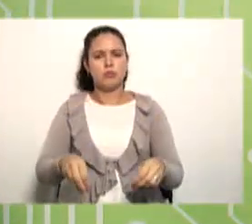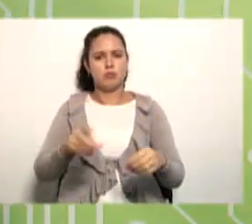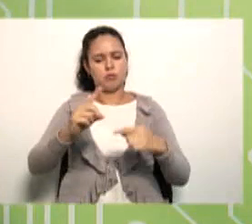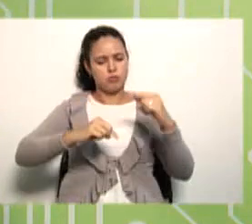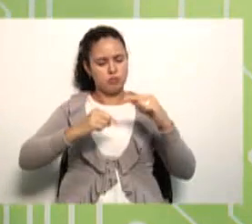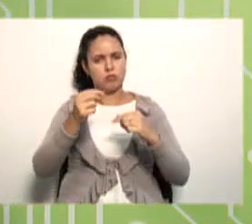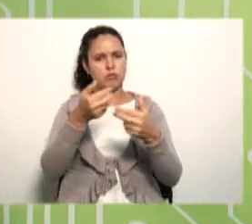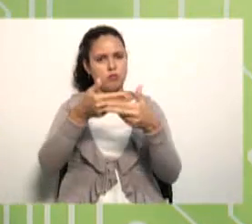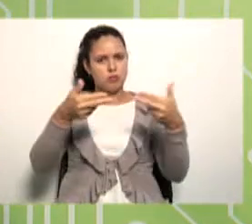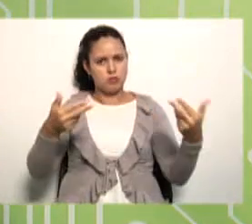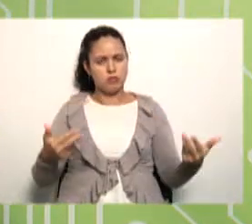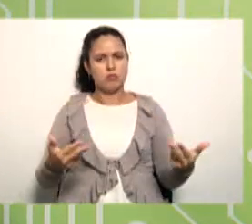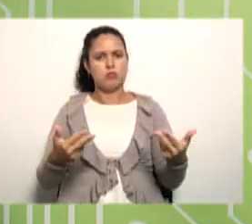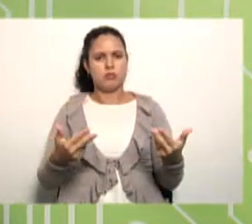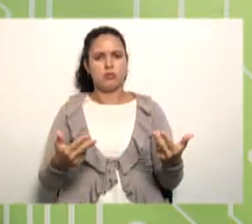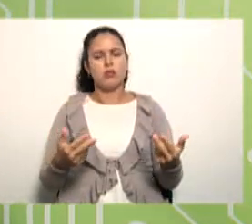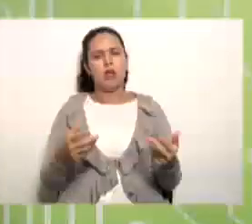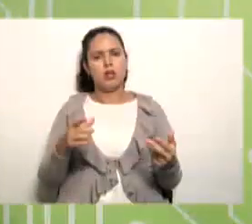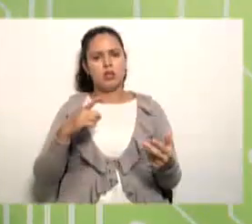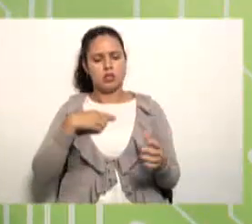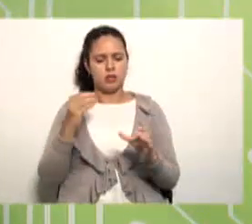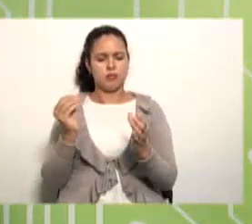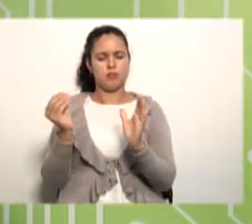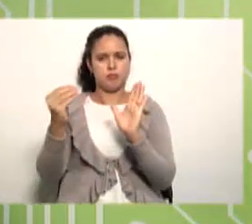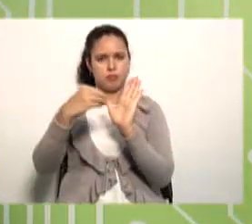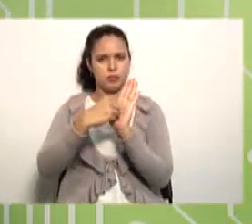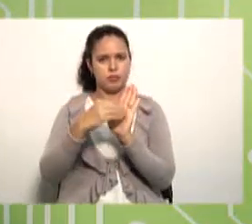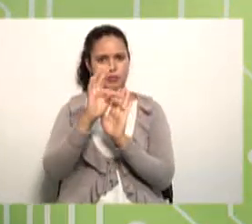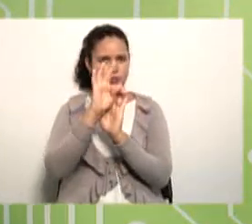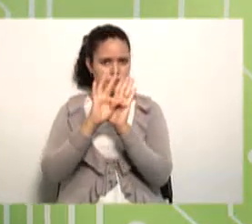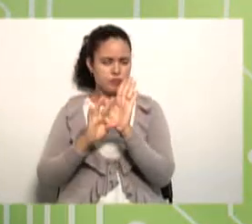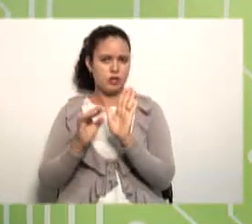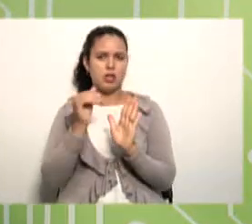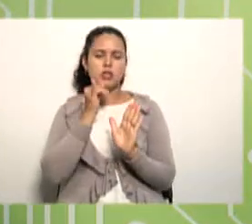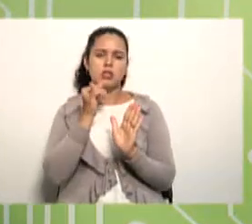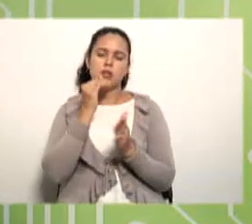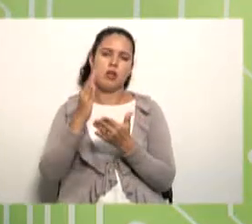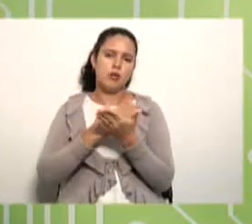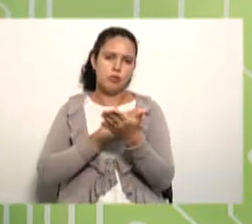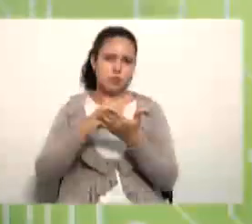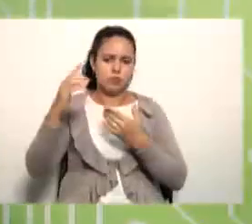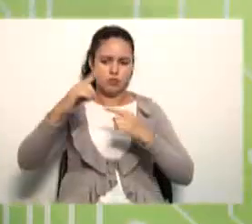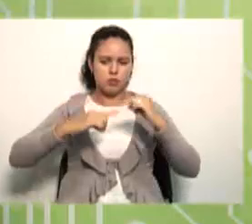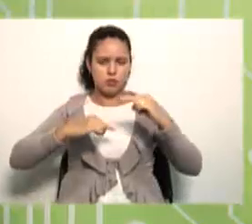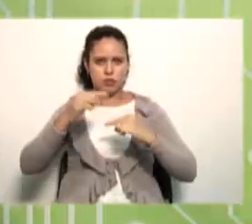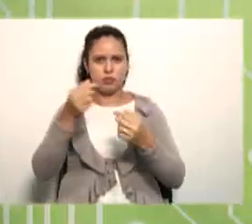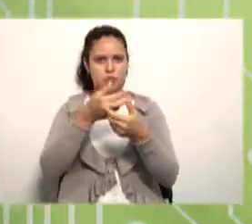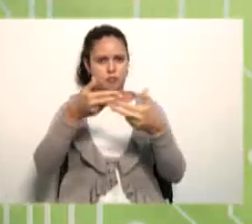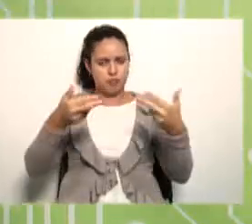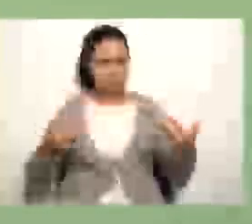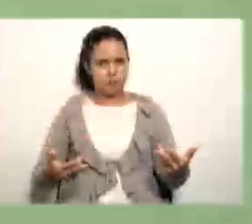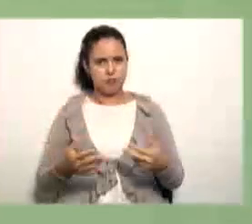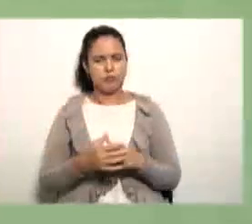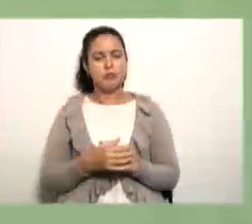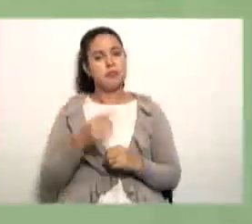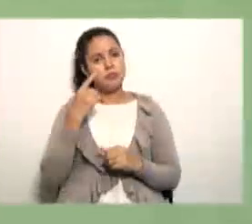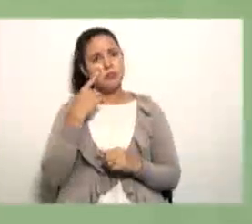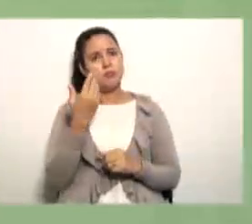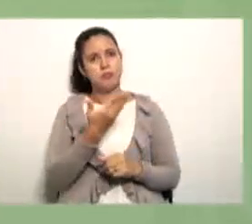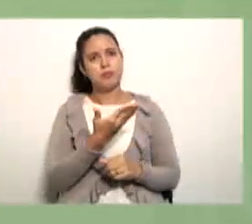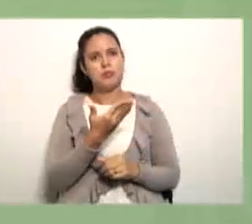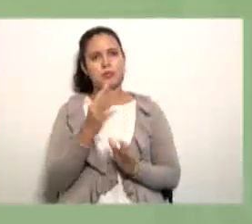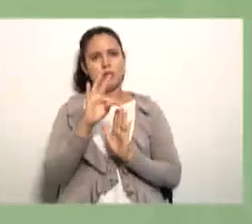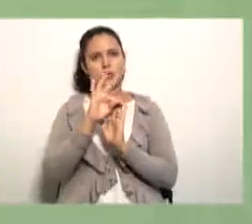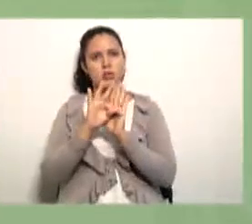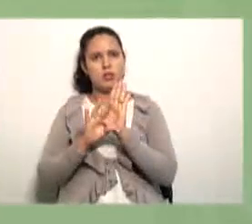gente tem no texto alguns exemplos de quais são alguns dos recursos produtivos. Vamos apontar lá no texto? A gente